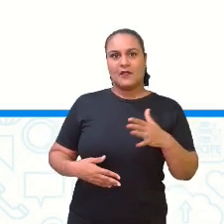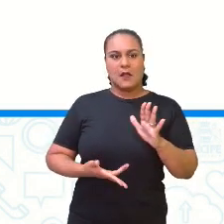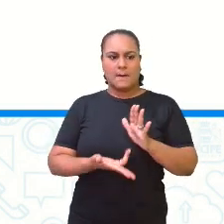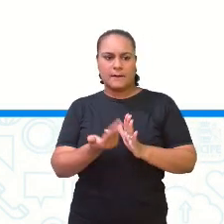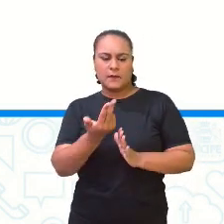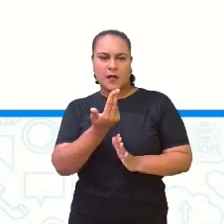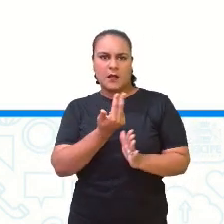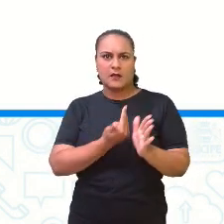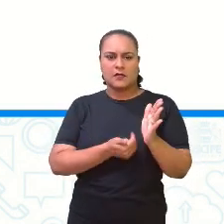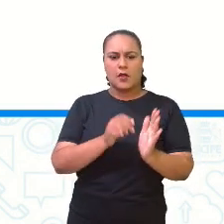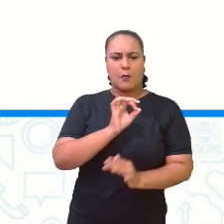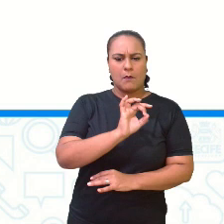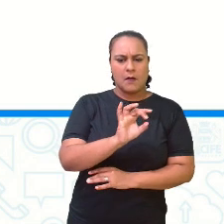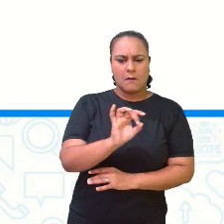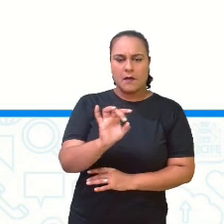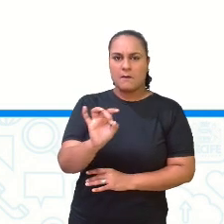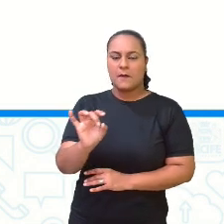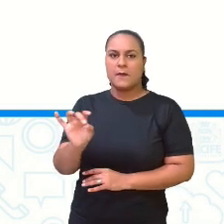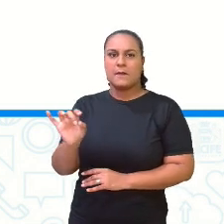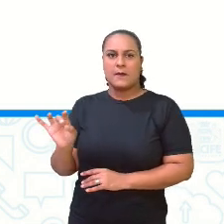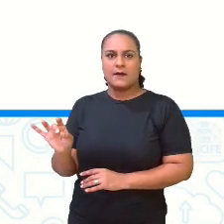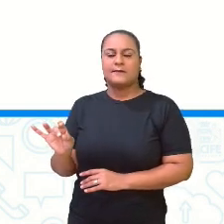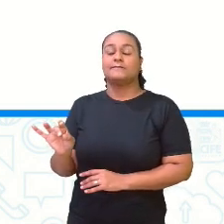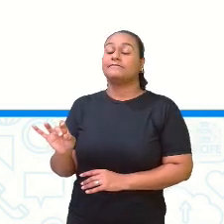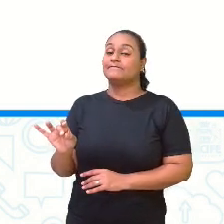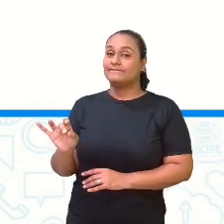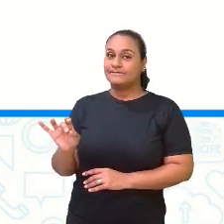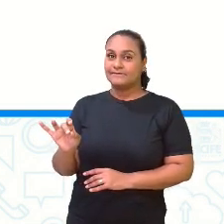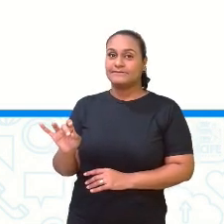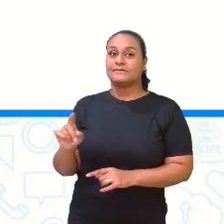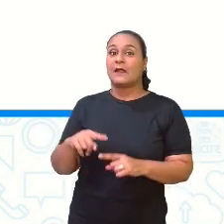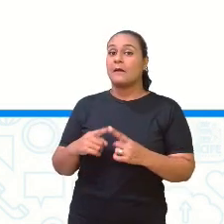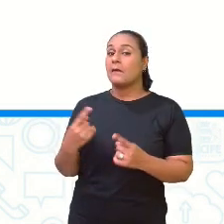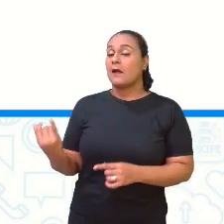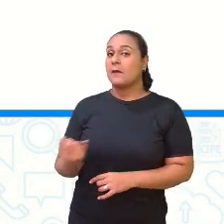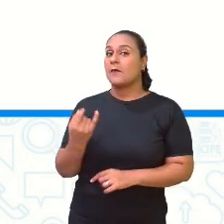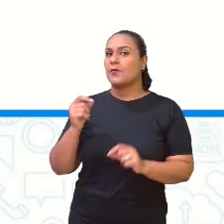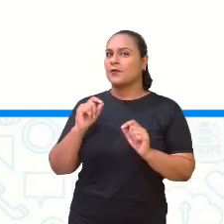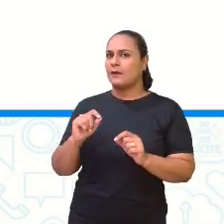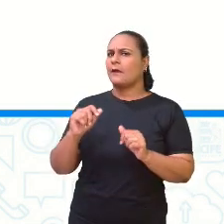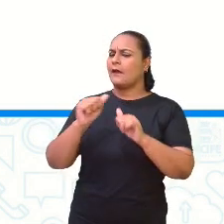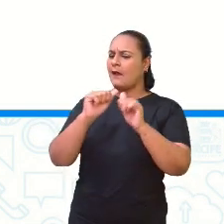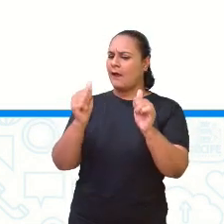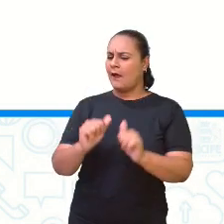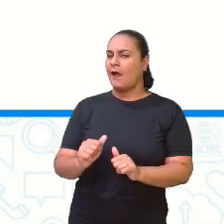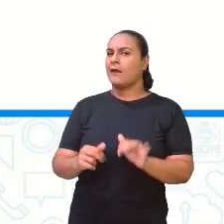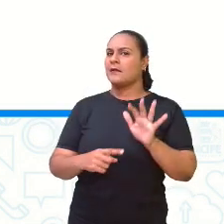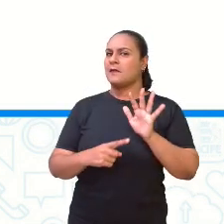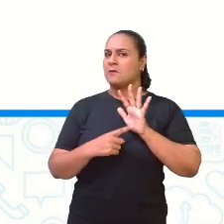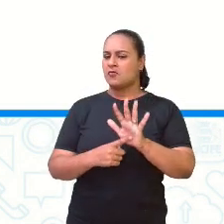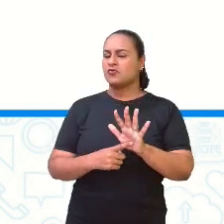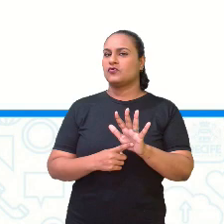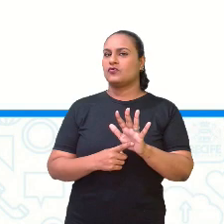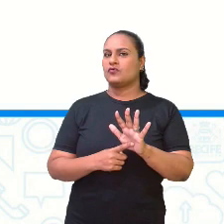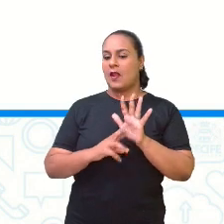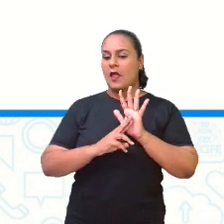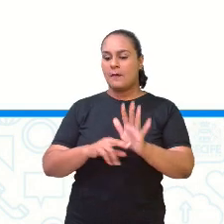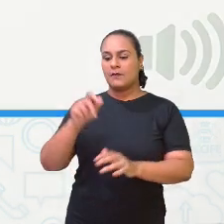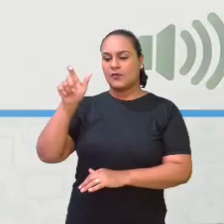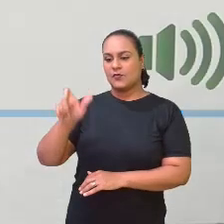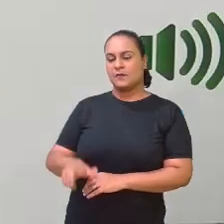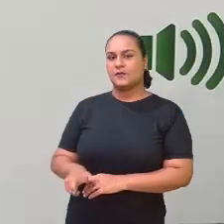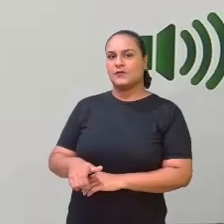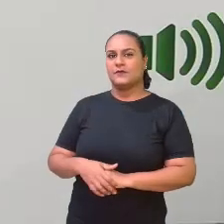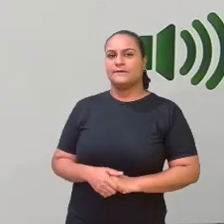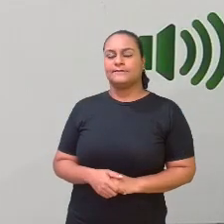pintura, determinado artista, mas o importante é a arte dele, é que ele mostrou o ser humano aí. Então,